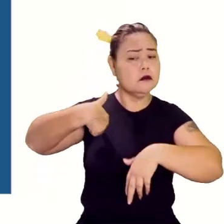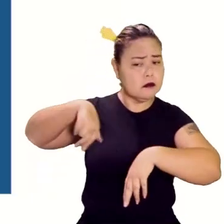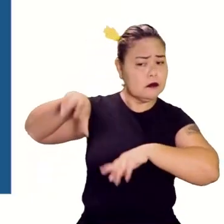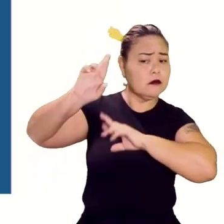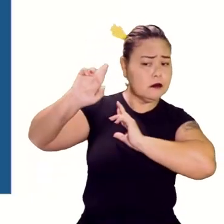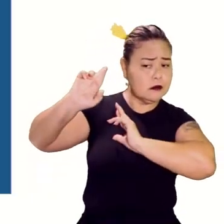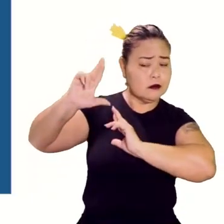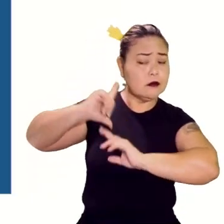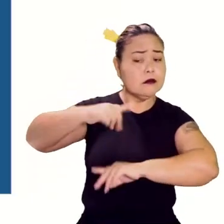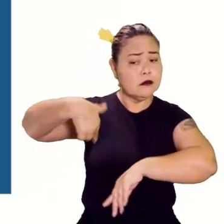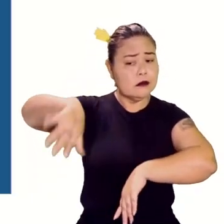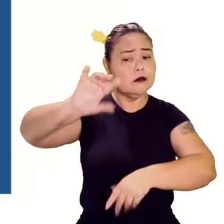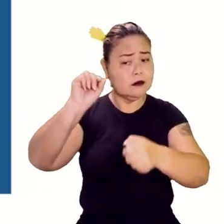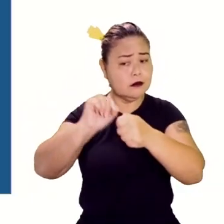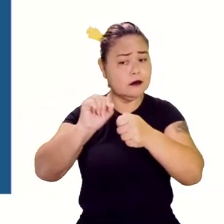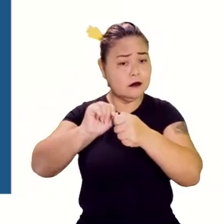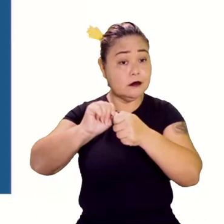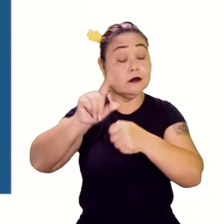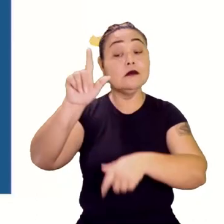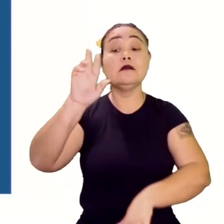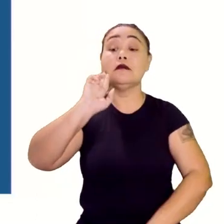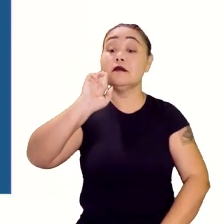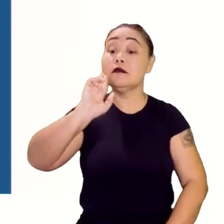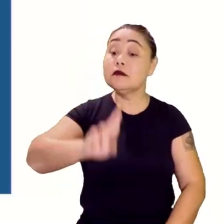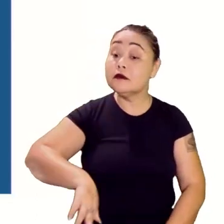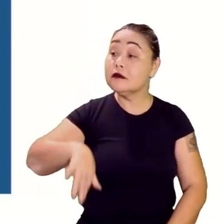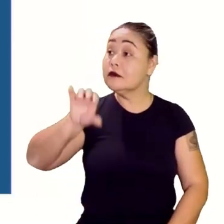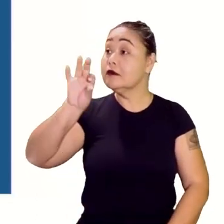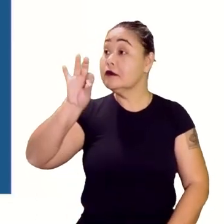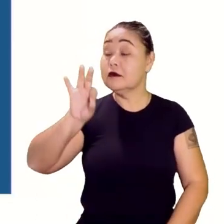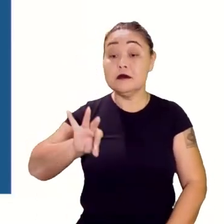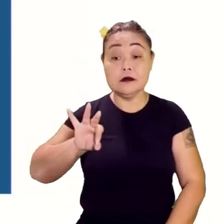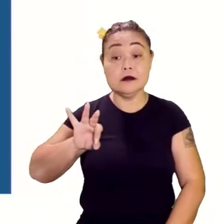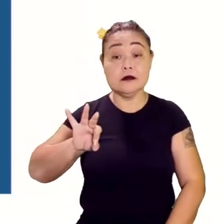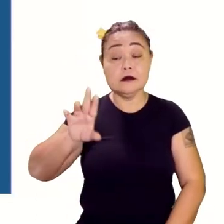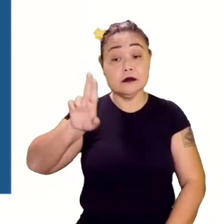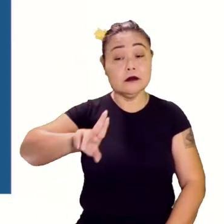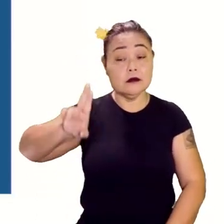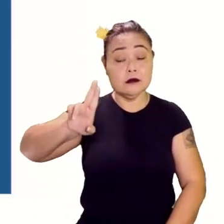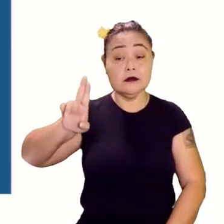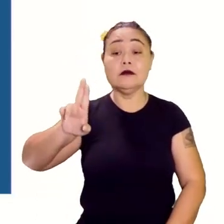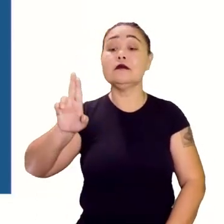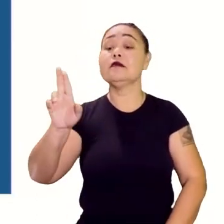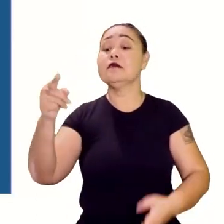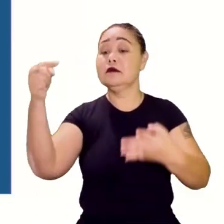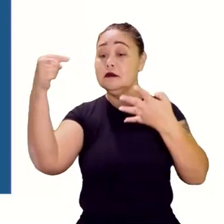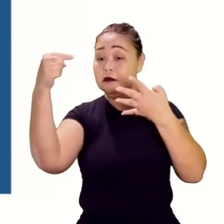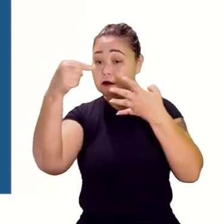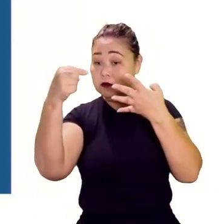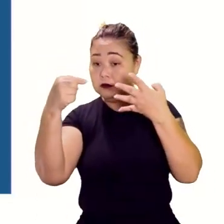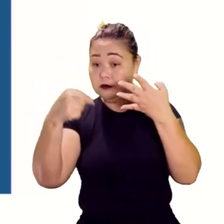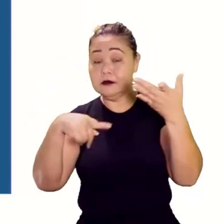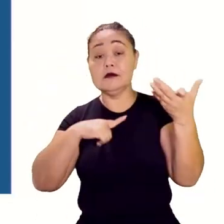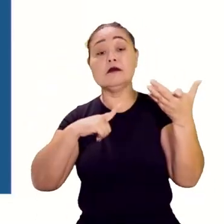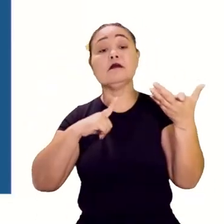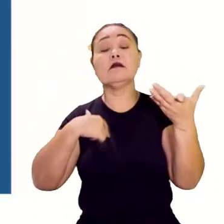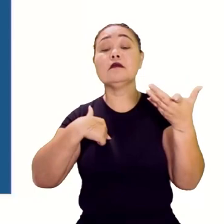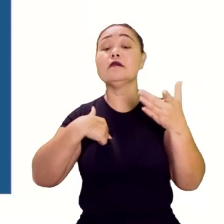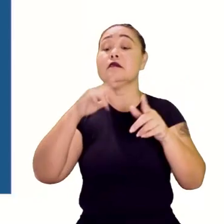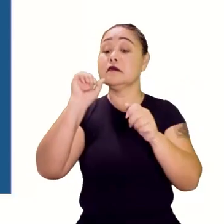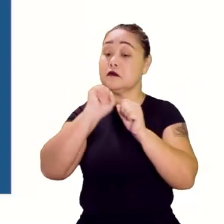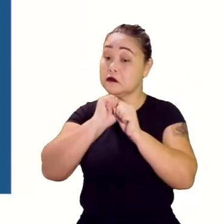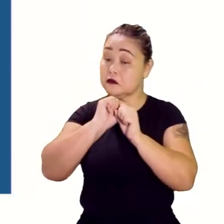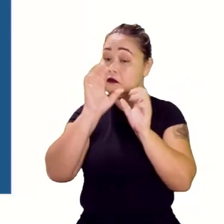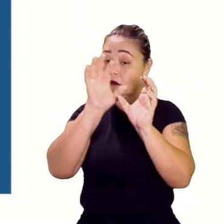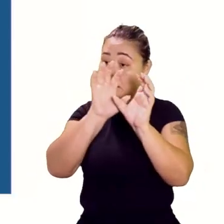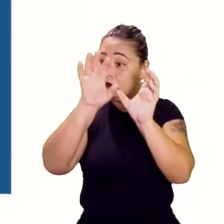esperança. Vamos lá, a resposta é 9. Vamos aplicar a propriedade? Vamos. Então a gente sabe que a gente pode dividir em